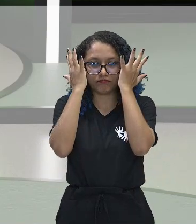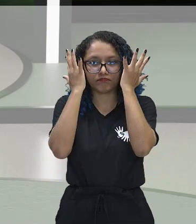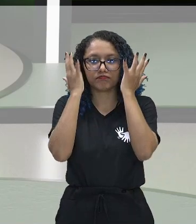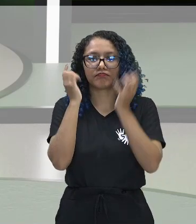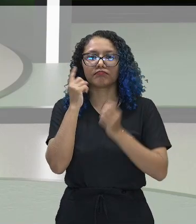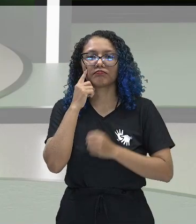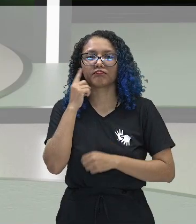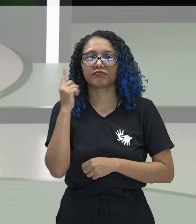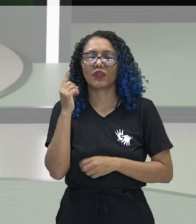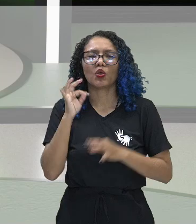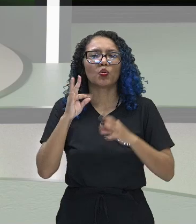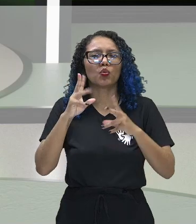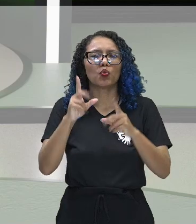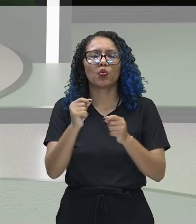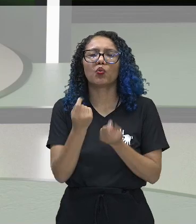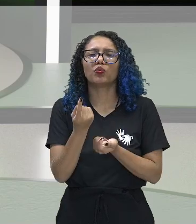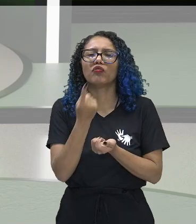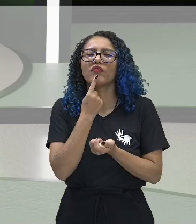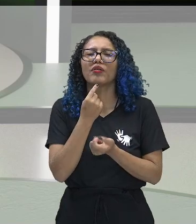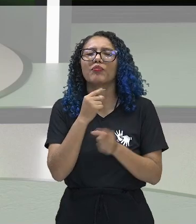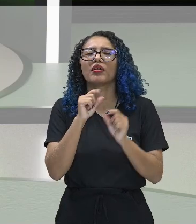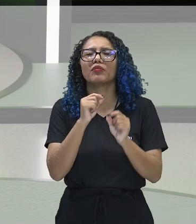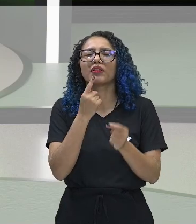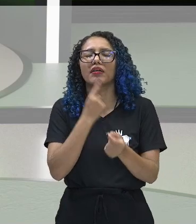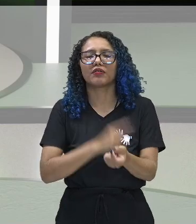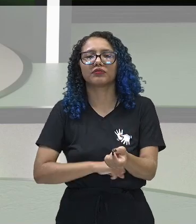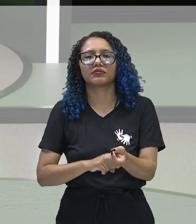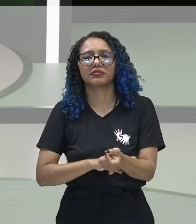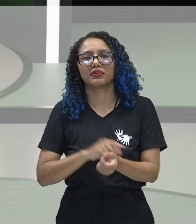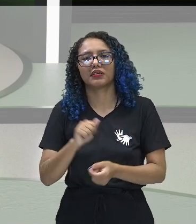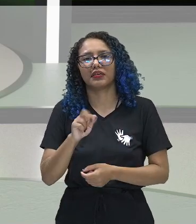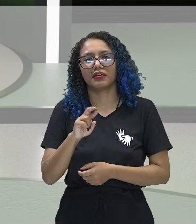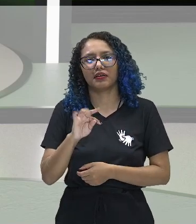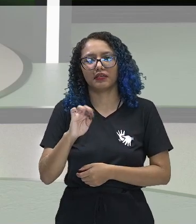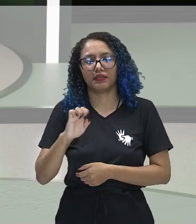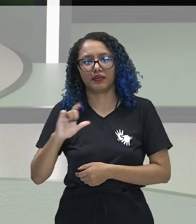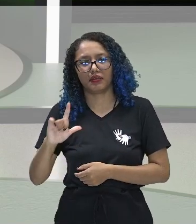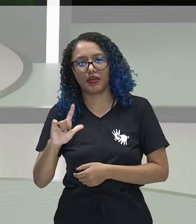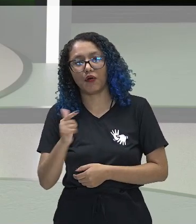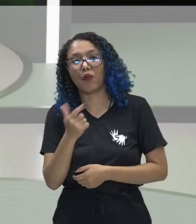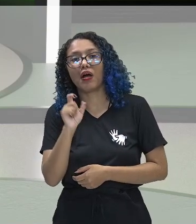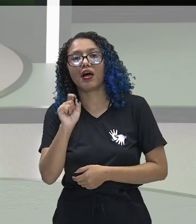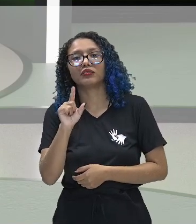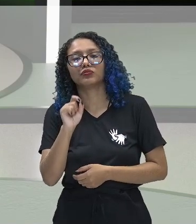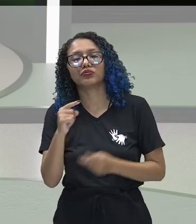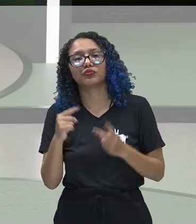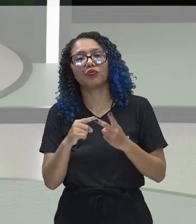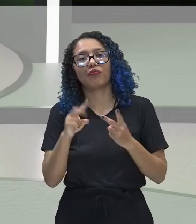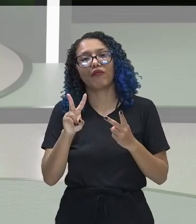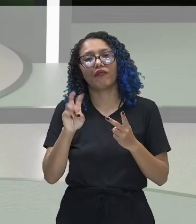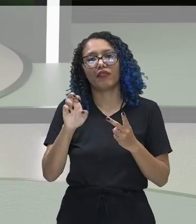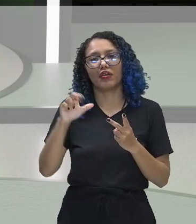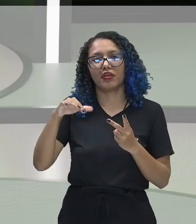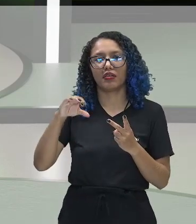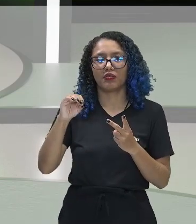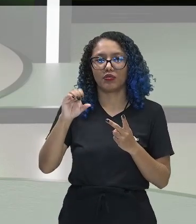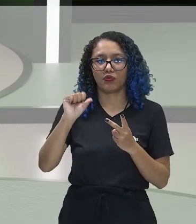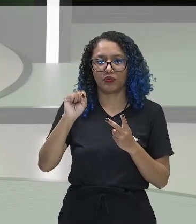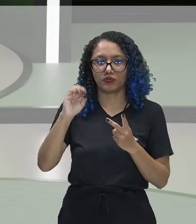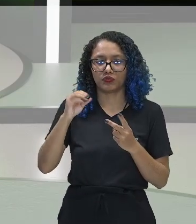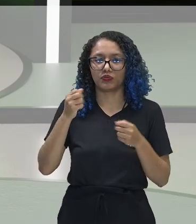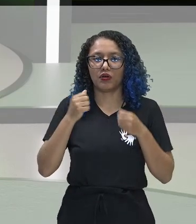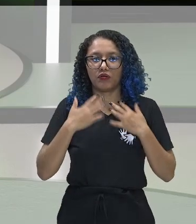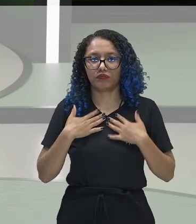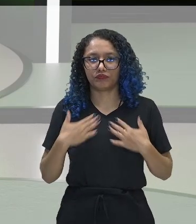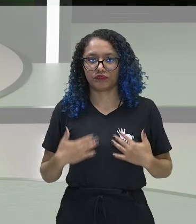for vermelho é sangue arterial, em azul, sangue venoso, tá bom? No peito, olha aí, no peitoral, olha